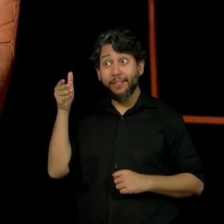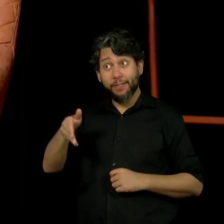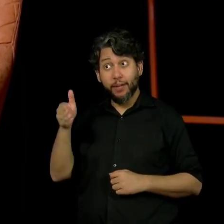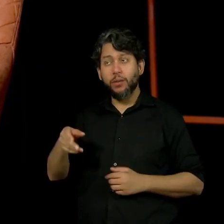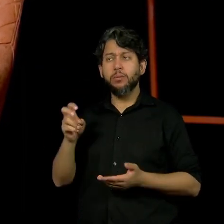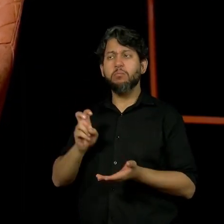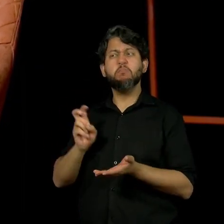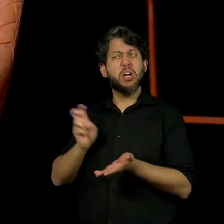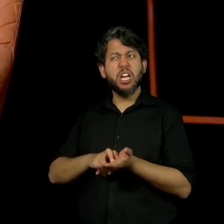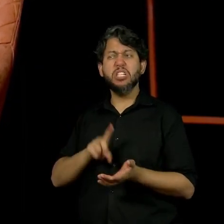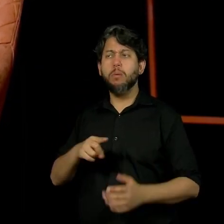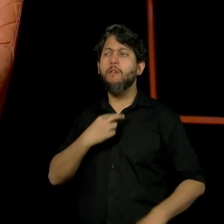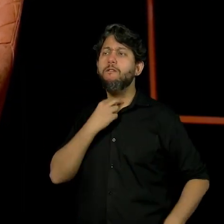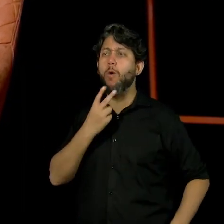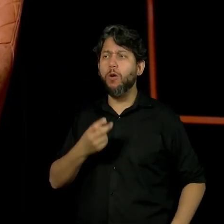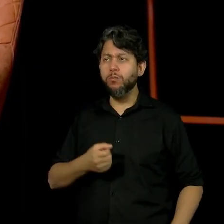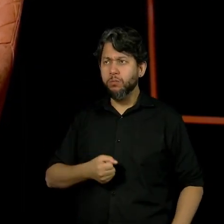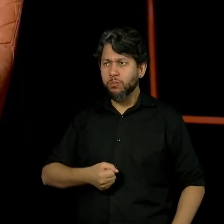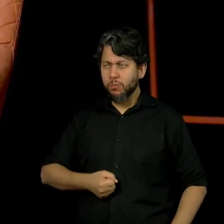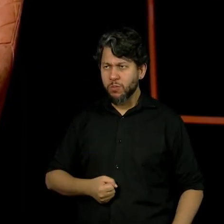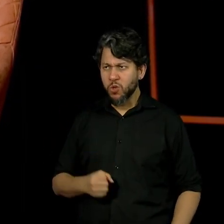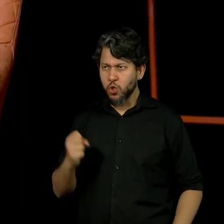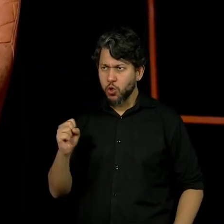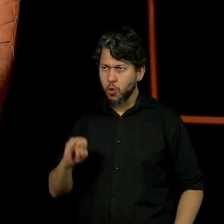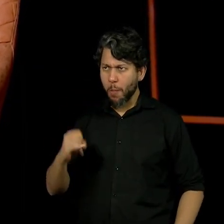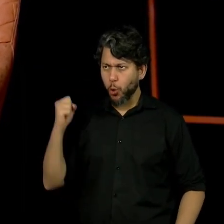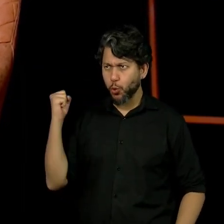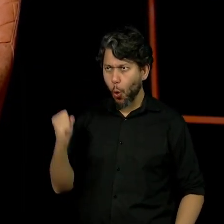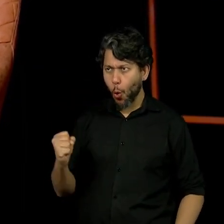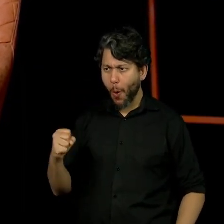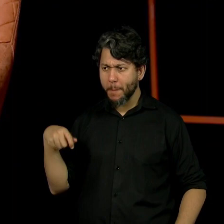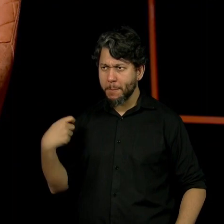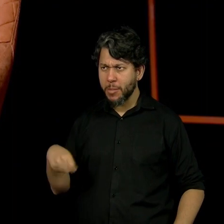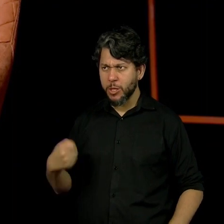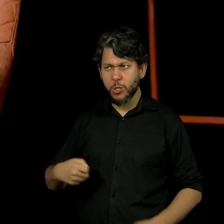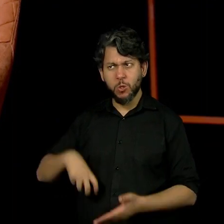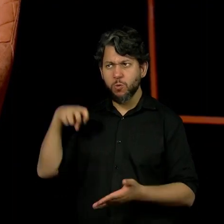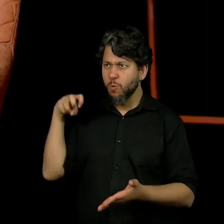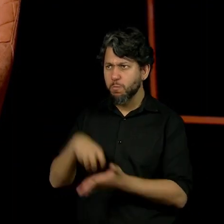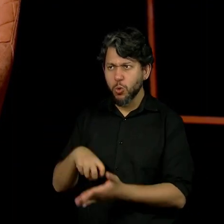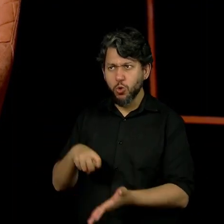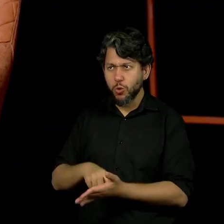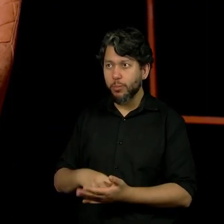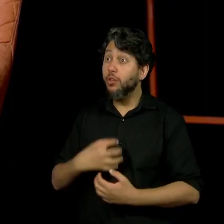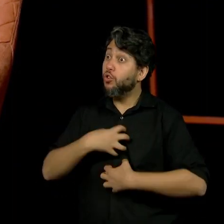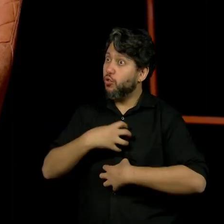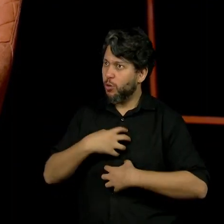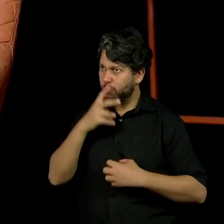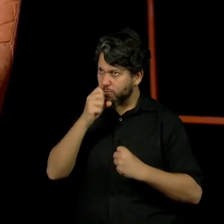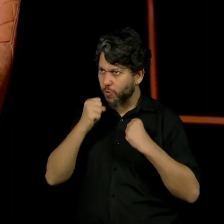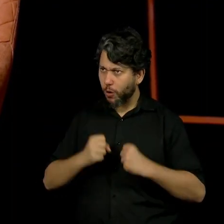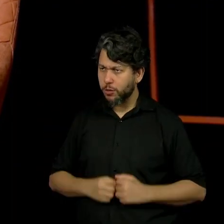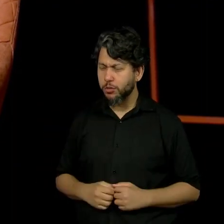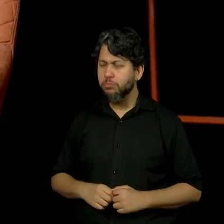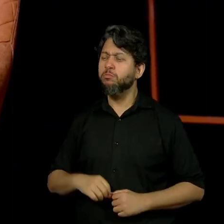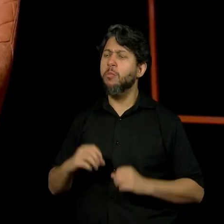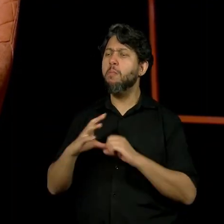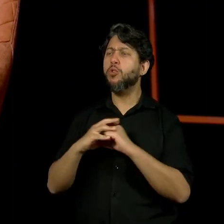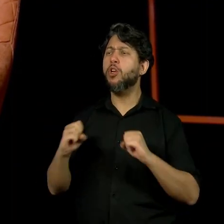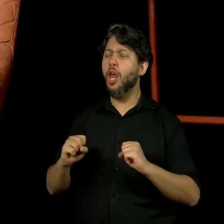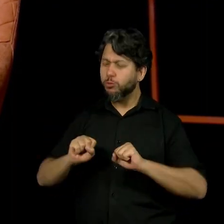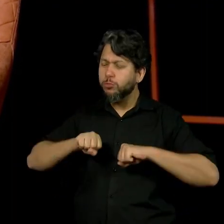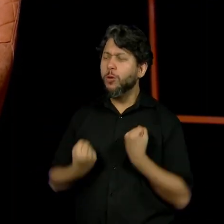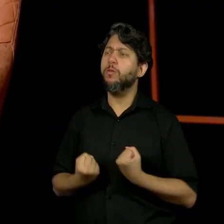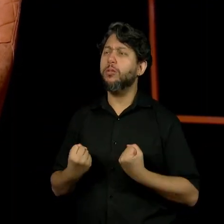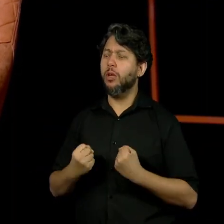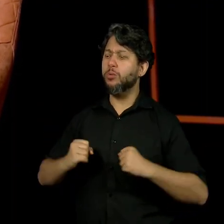também, um vozeirão, né? Matou, tem que pagar pelo crime que praticou. Patrulha Bandeirantes defendendo a cidade contra o crime,